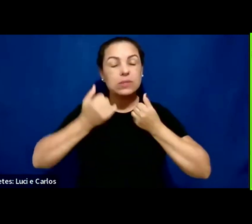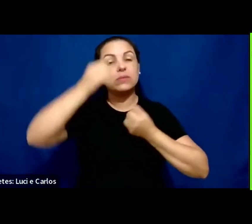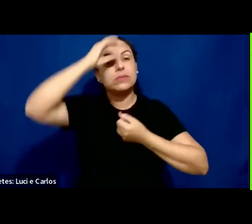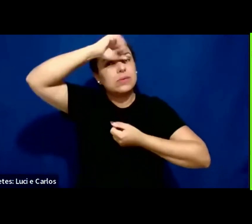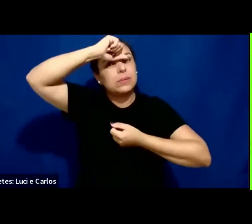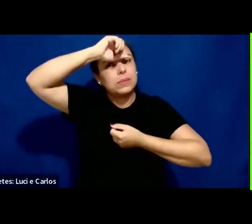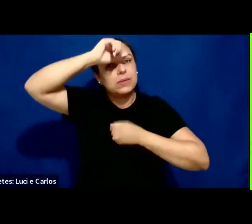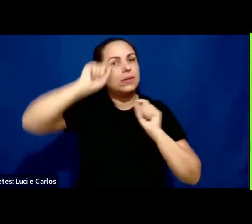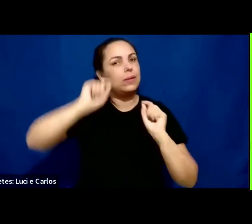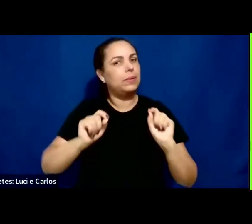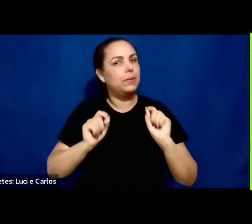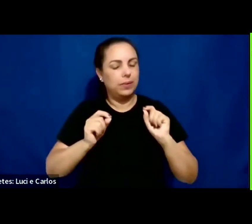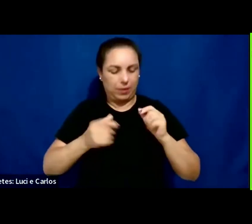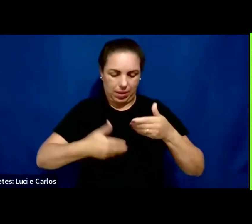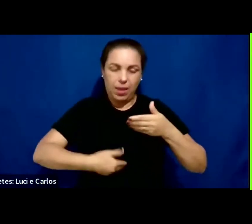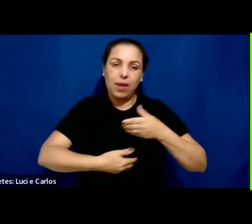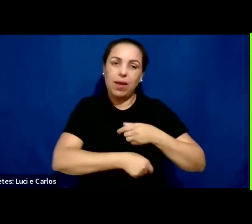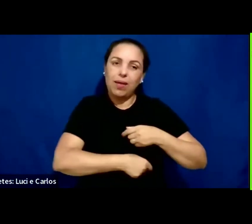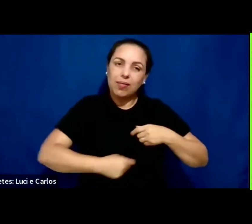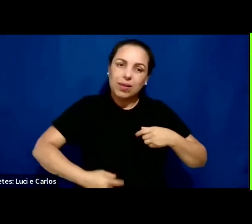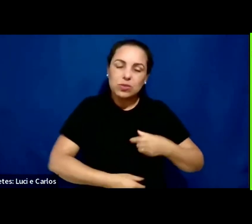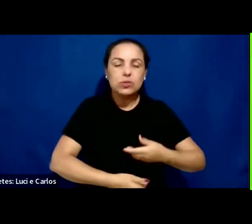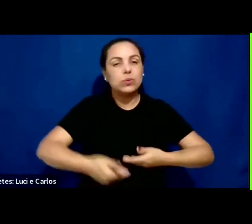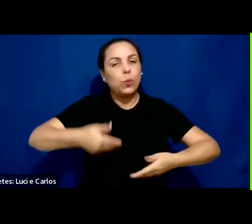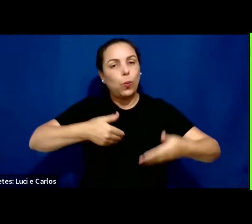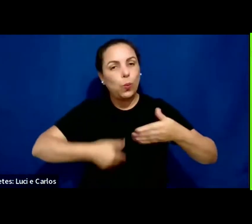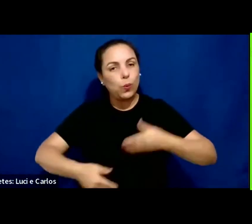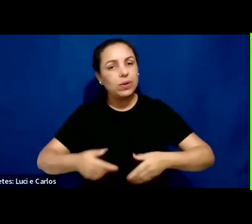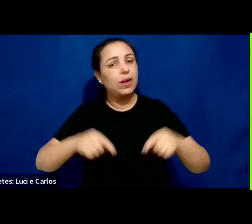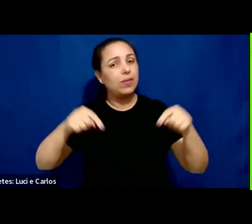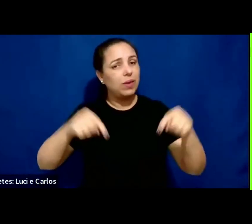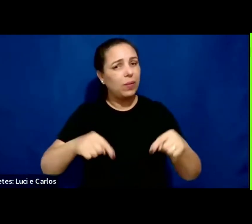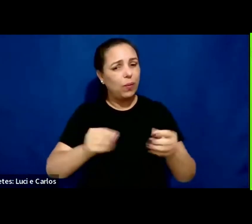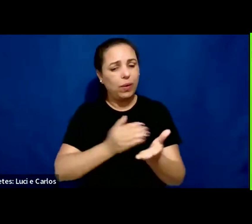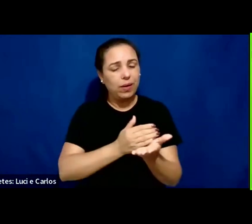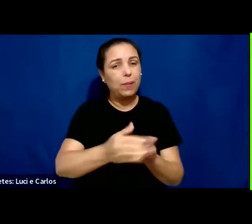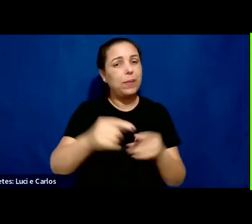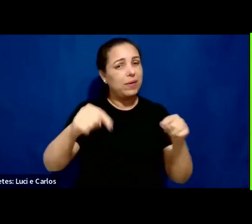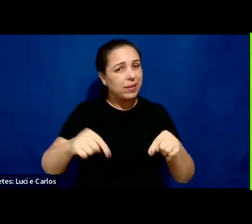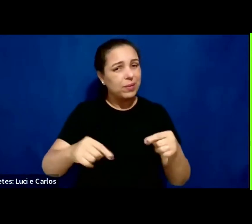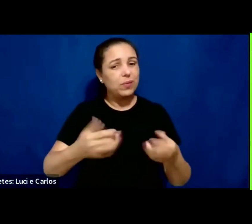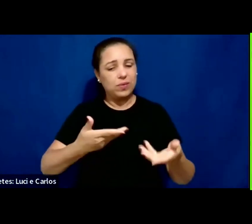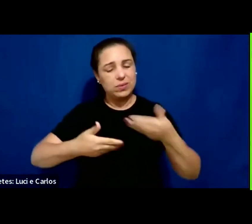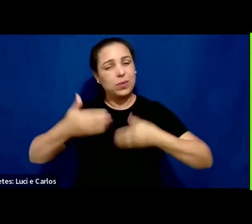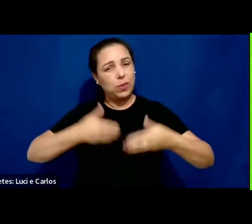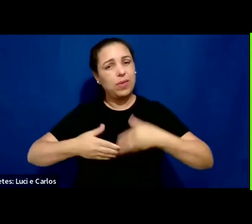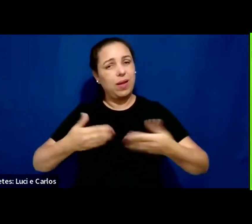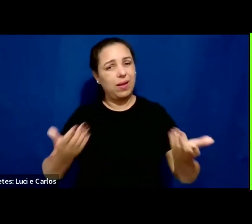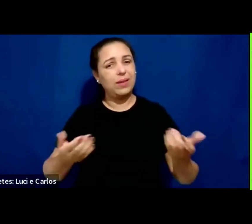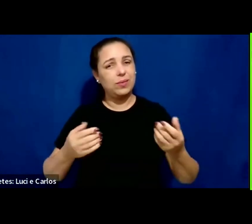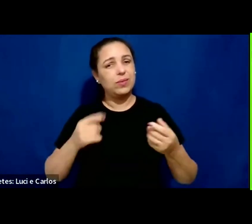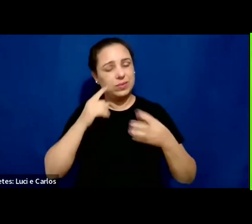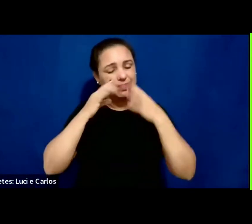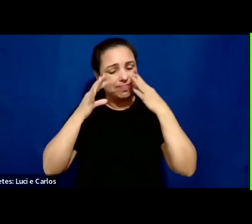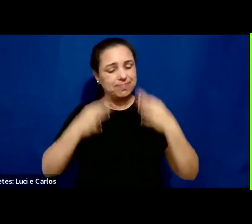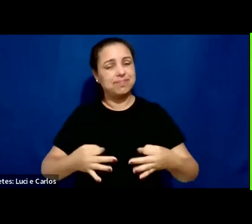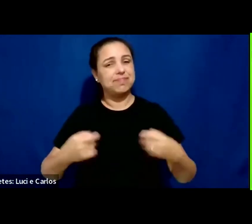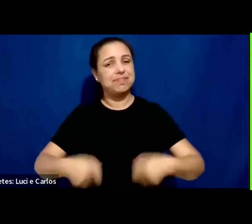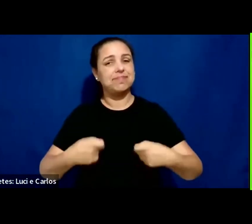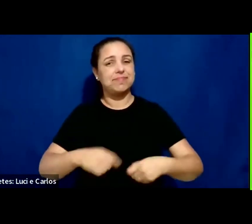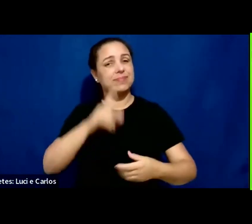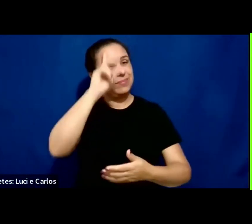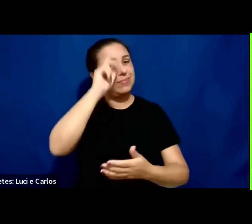acontecer. Começa a mudar agora. Você foi convidado e você está aqui assistindo essa live, você